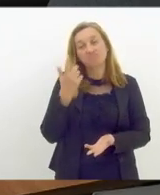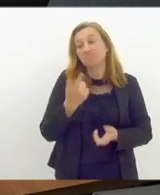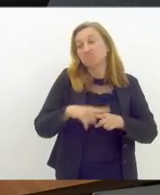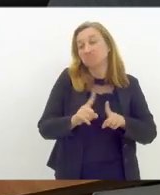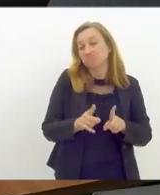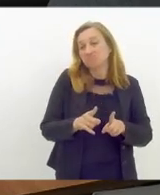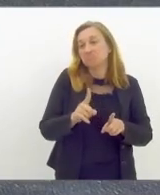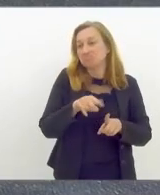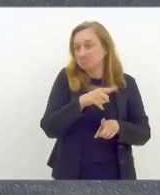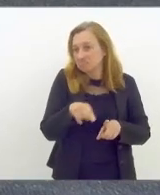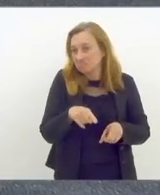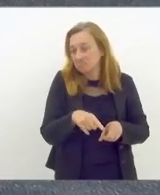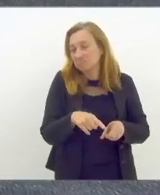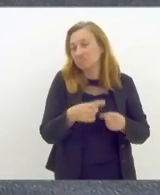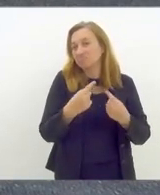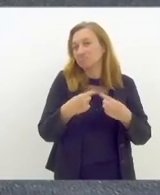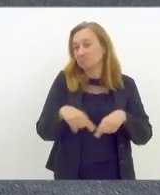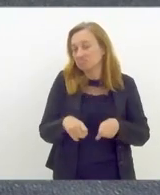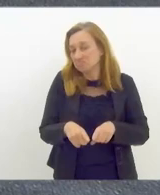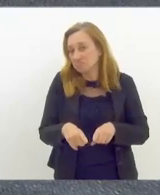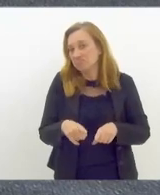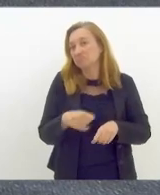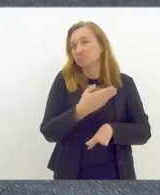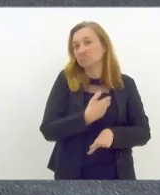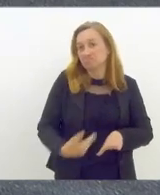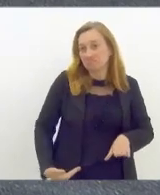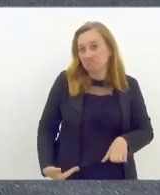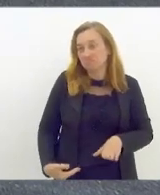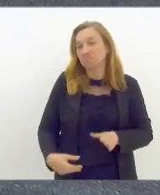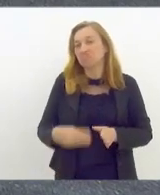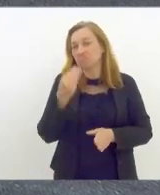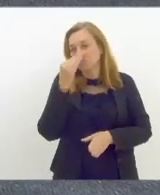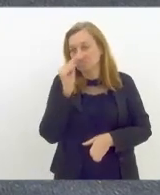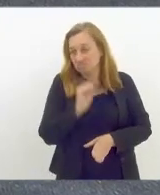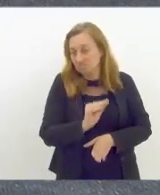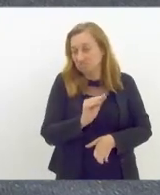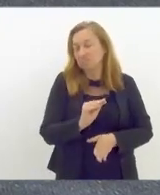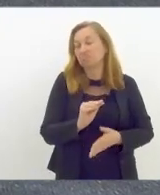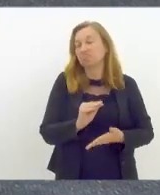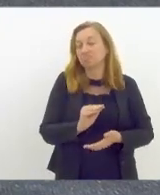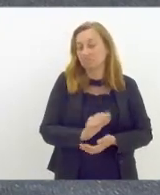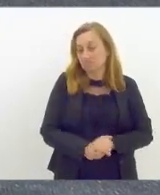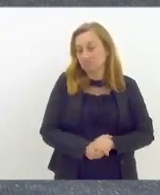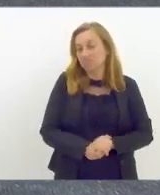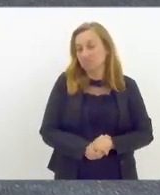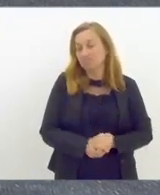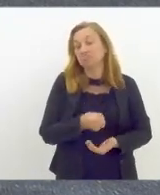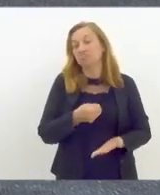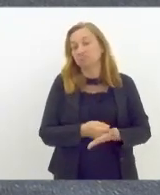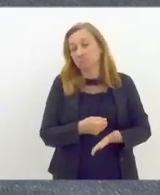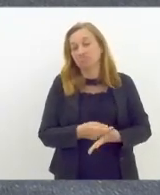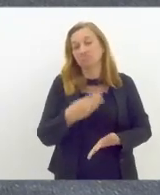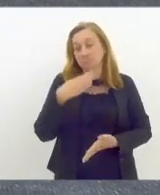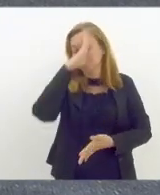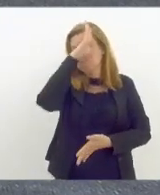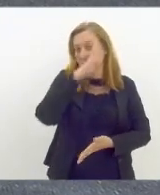esse corte, mais esse ataque do governo negacionista, obscurantista, autoritário de Bolsonaro contra a